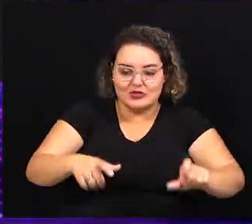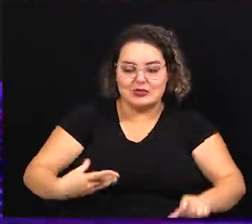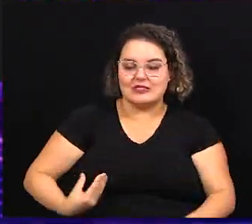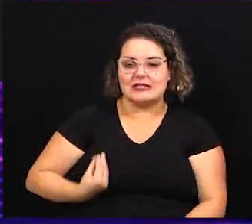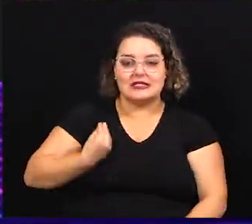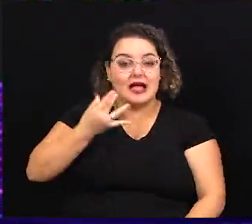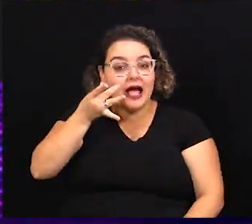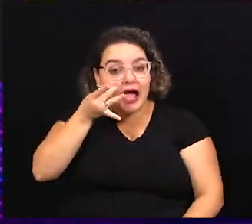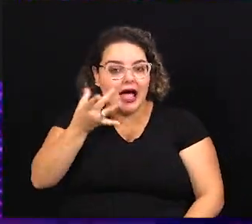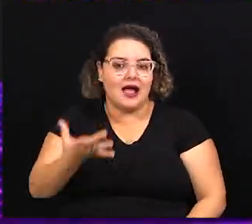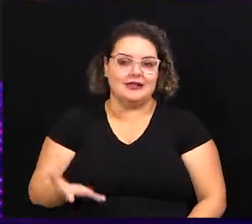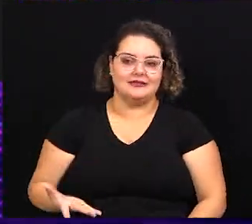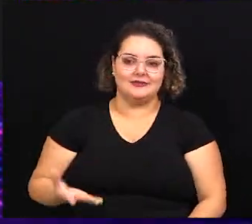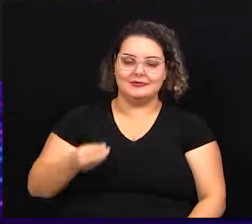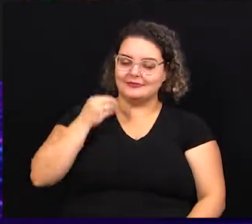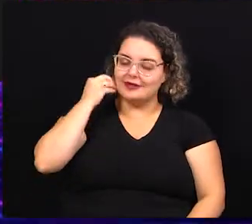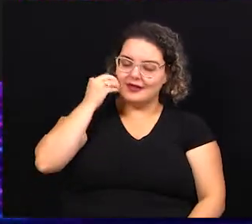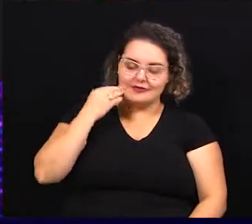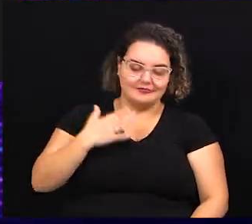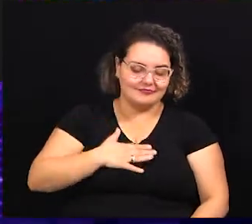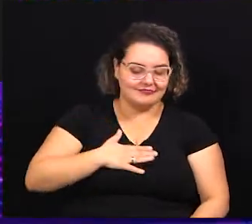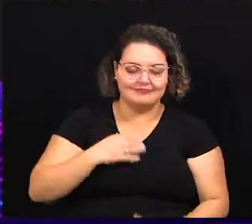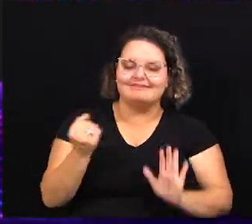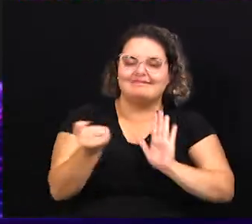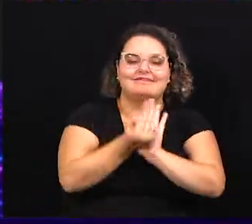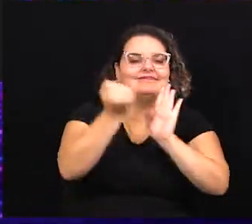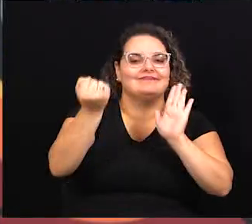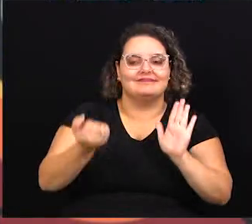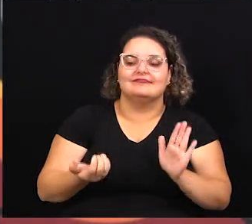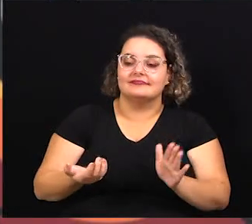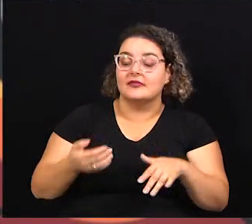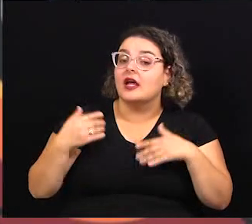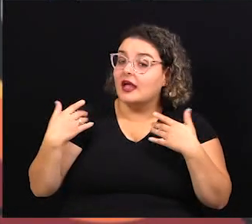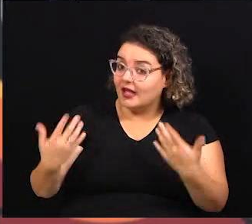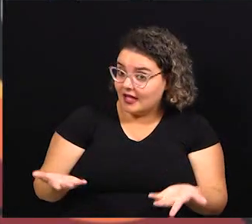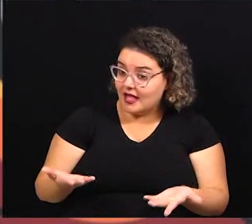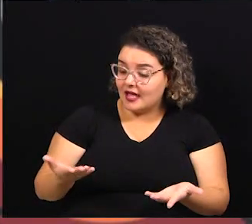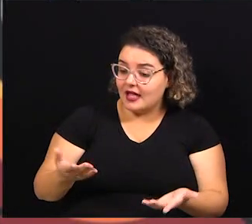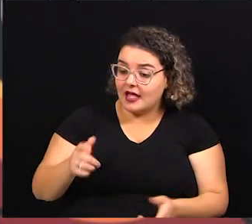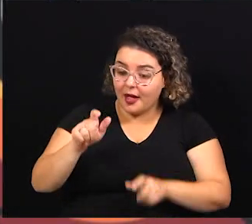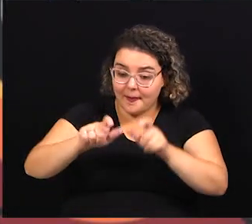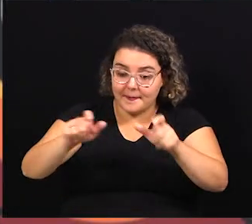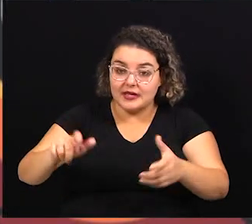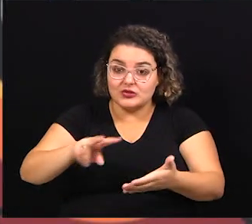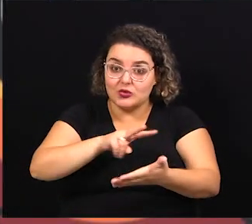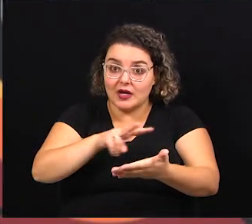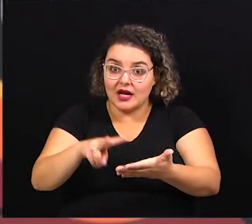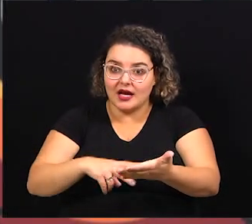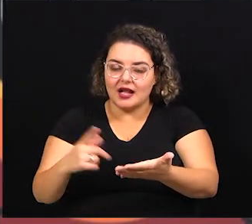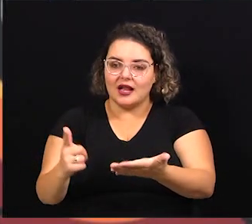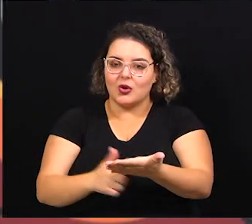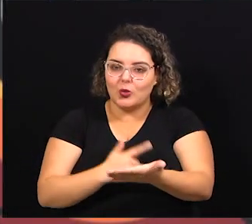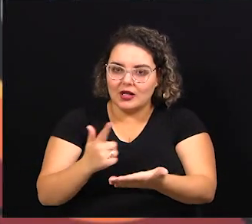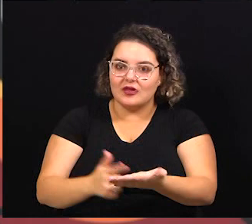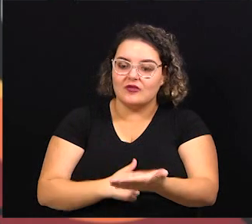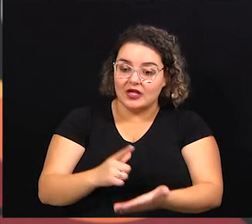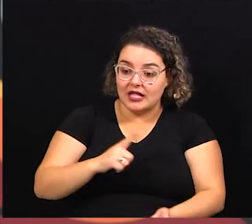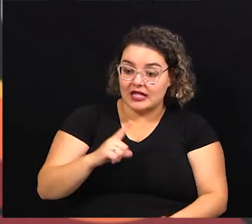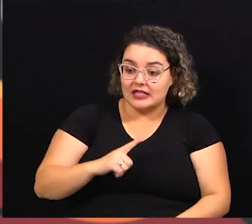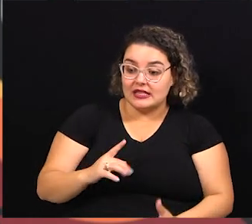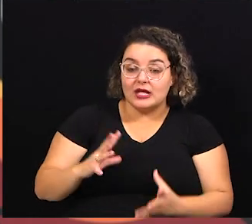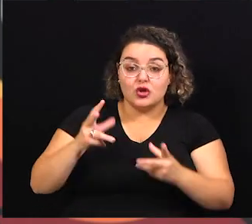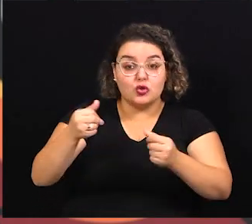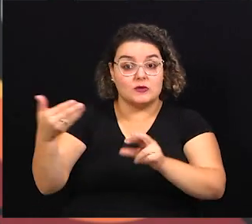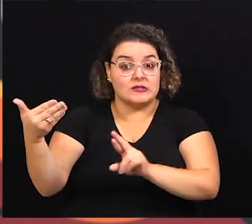assim. Então foi uma experiência, para mim, muito marcante. E aí a pessoa que lê o seu livro, além de ter